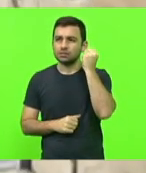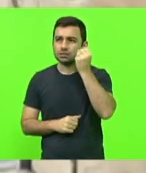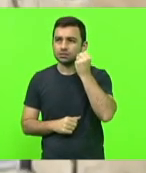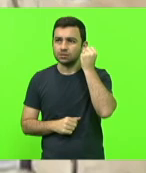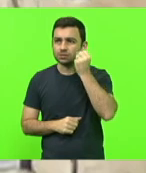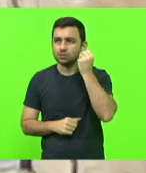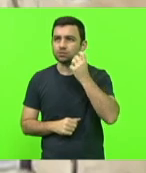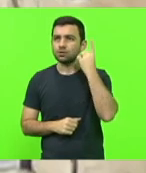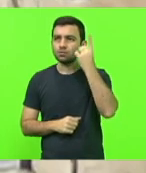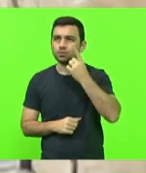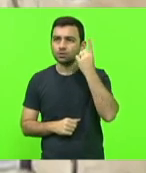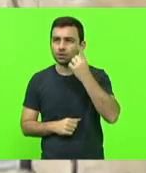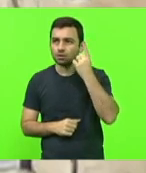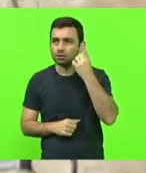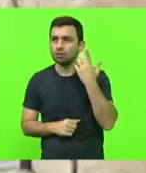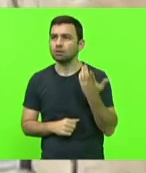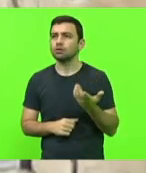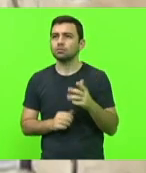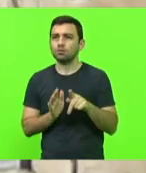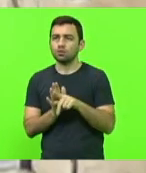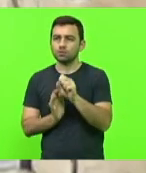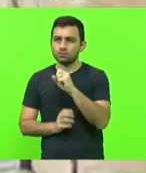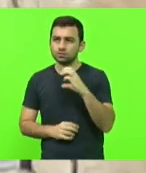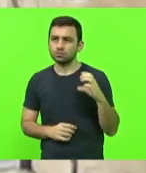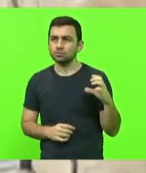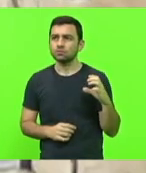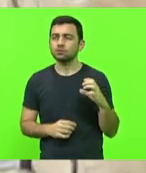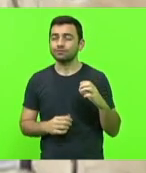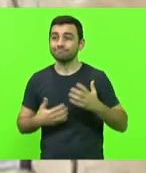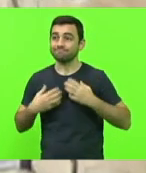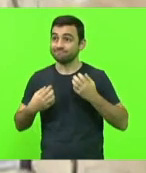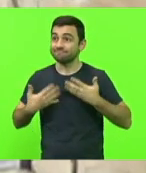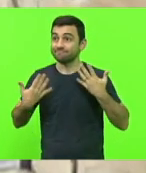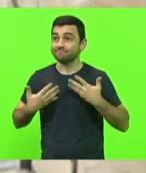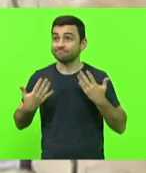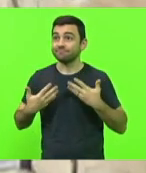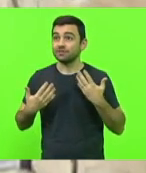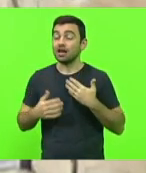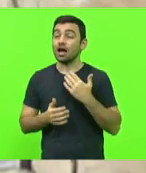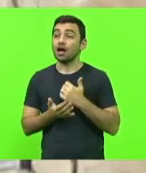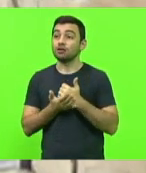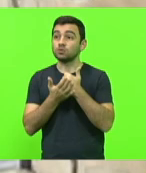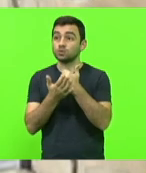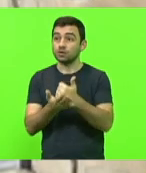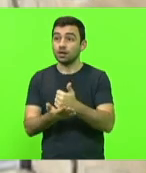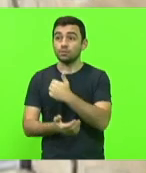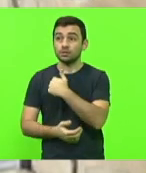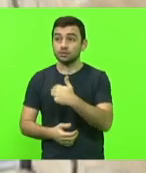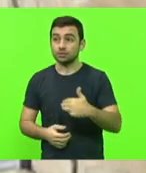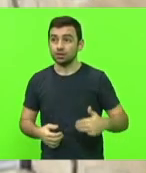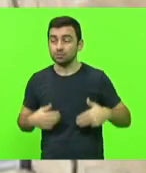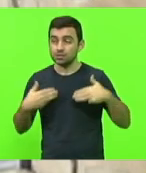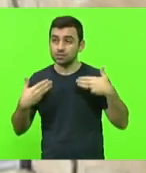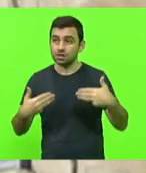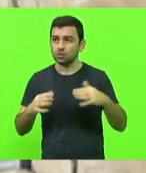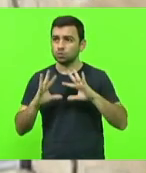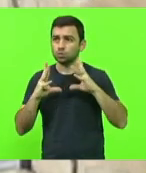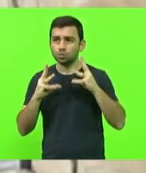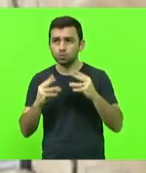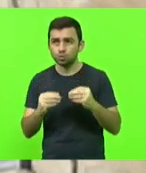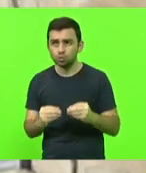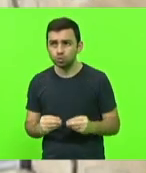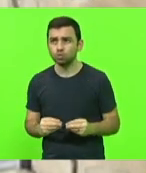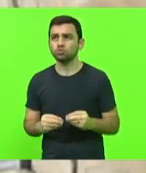deputados, também por serem entusiastas da ideia, por terem ajudado o Ministério em todos os momentos, em todas